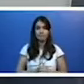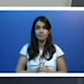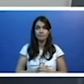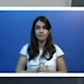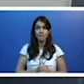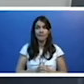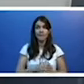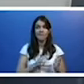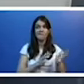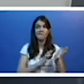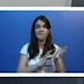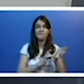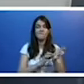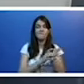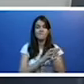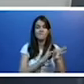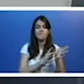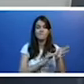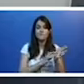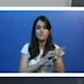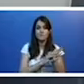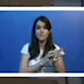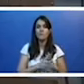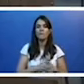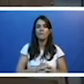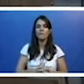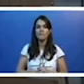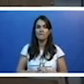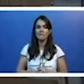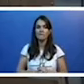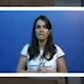resolvam isso. O professor não fez com antecedência.